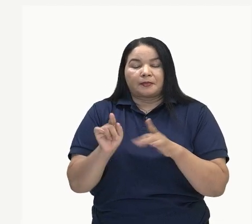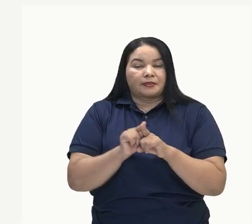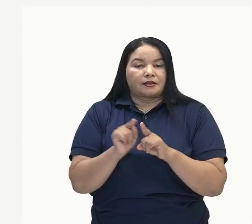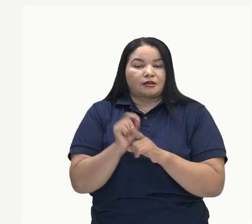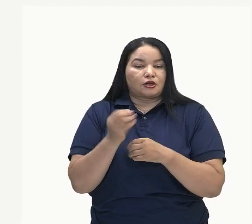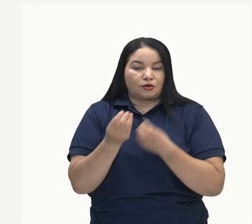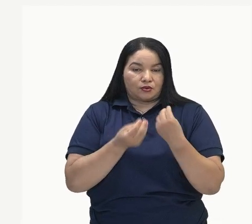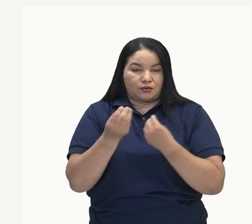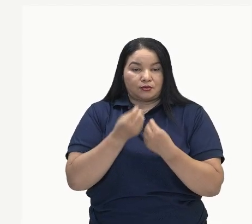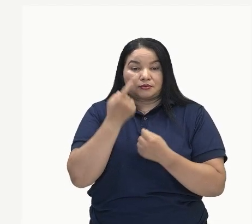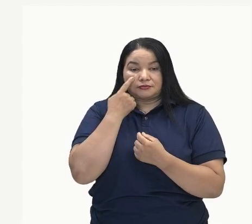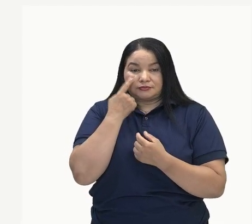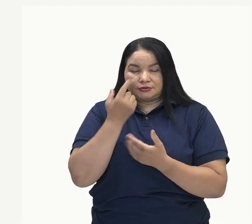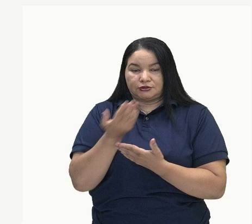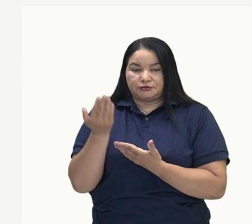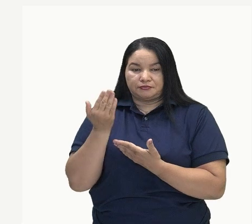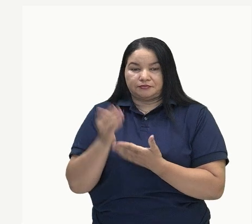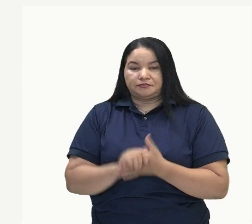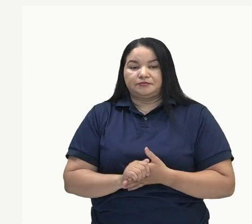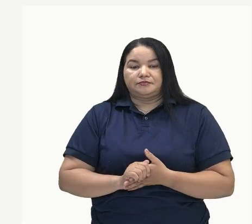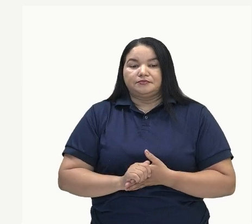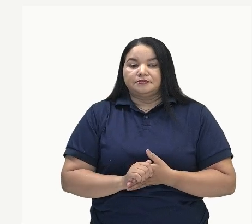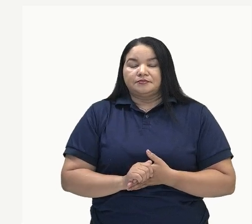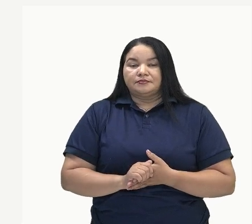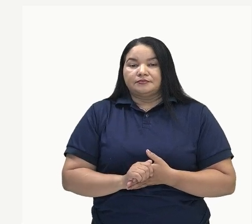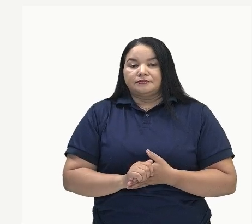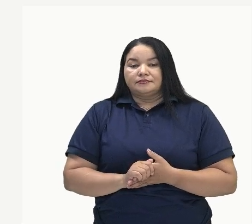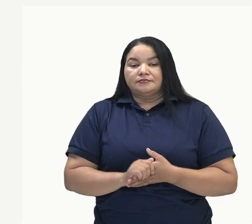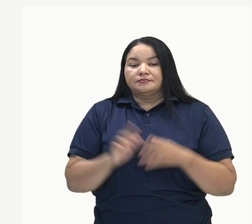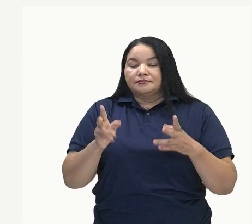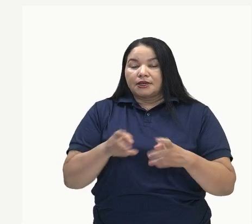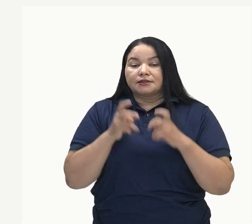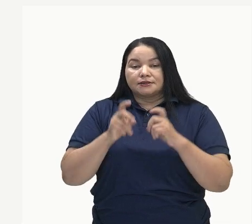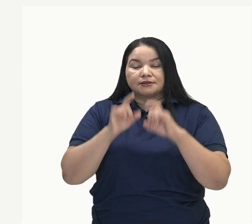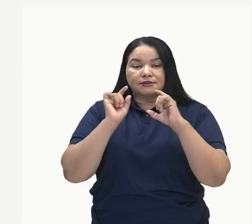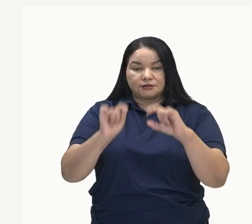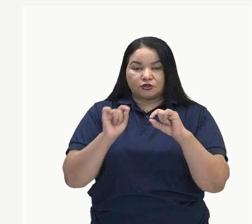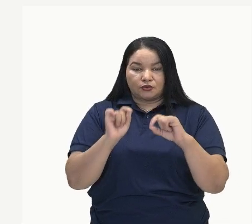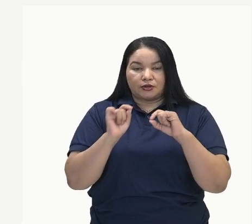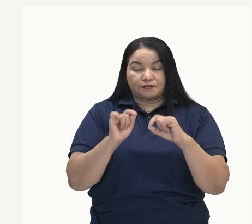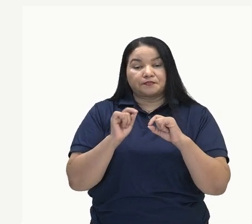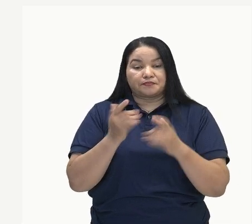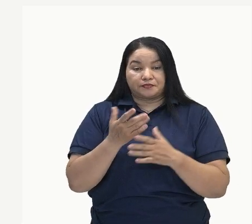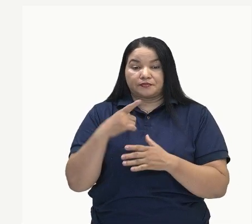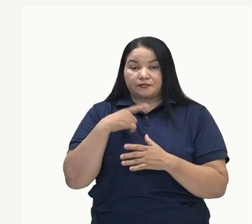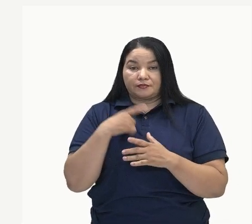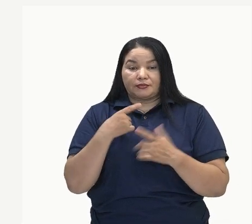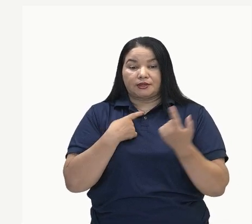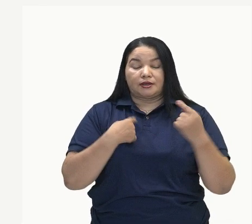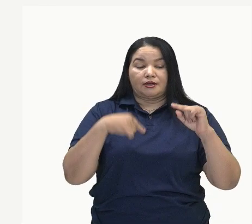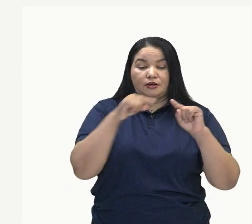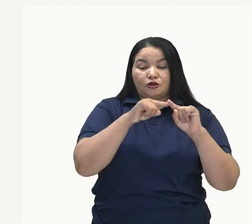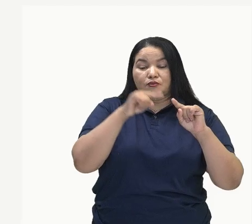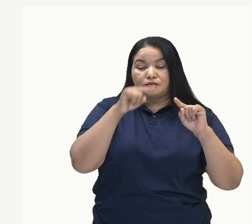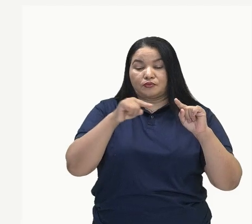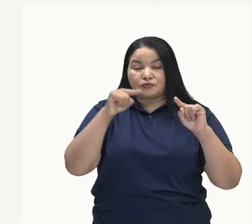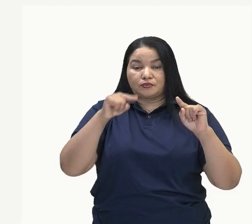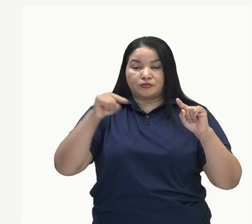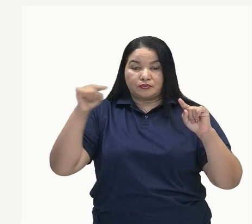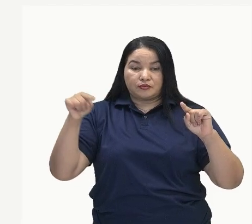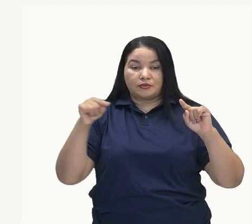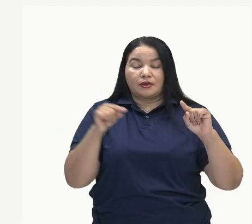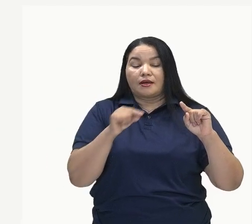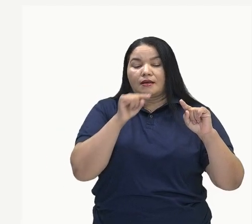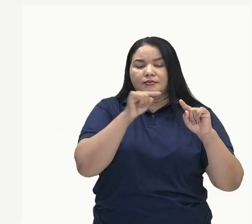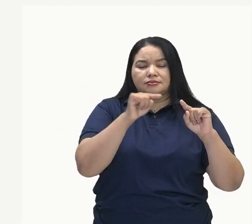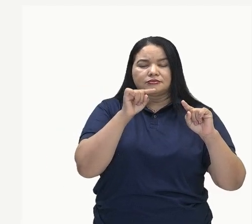ficaria dessa forma aqui. Observe que eu coloco primeiro os pontos, que é cada temperatura que estava ali na nossa